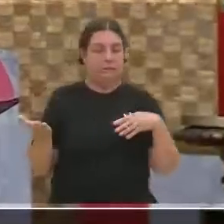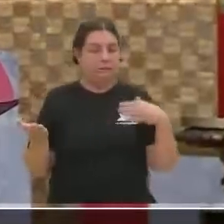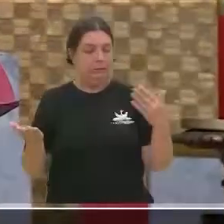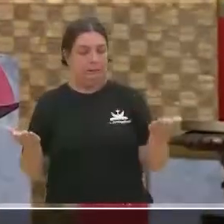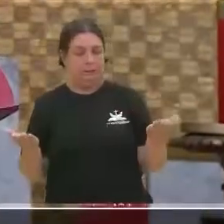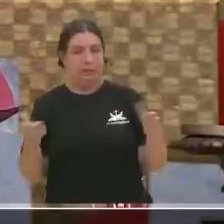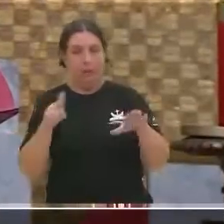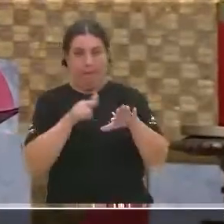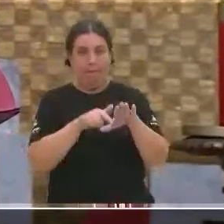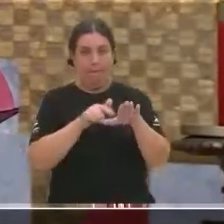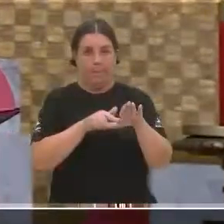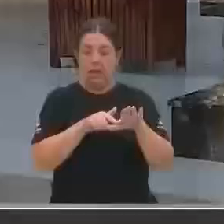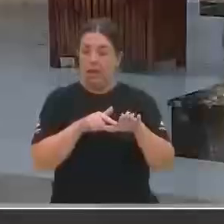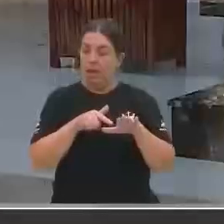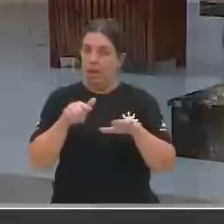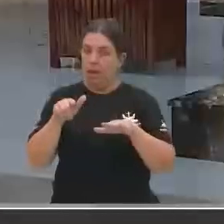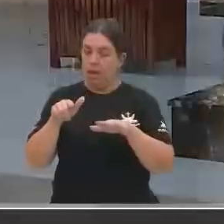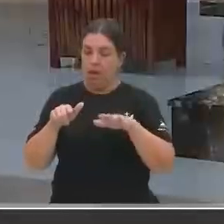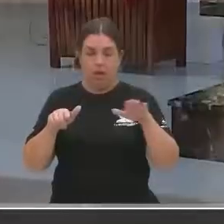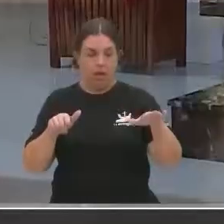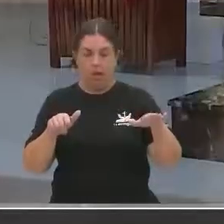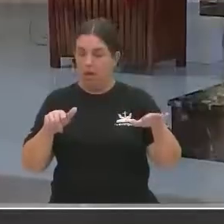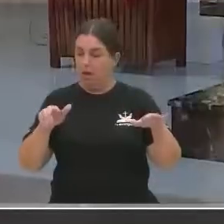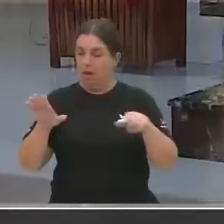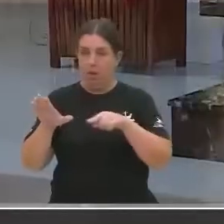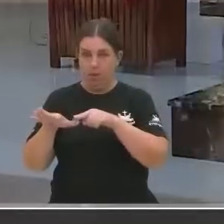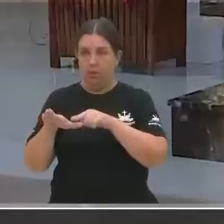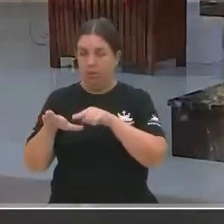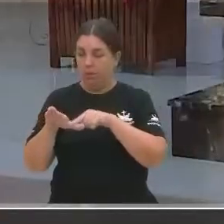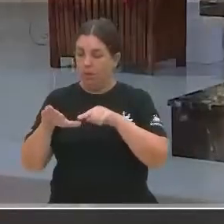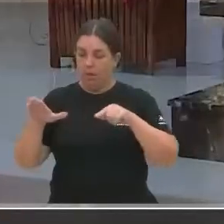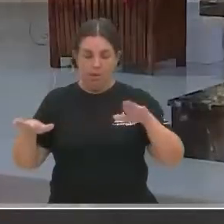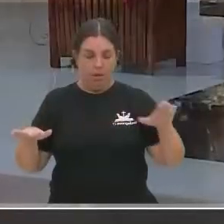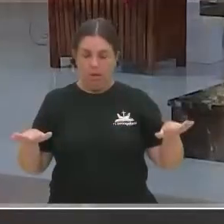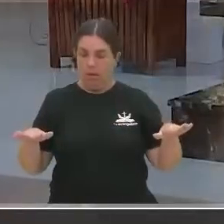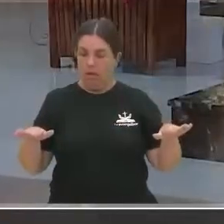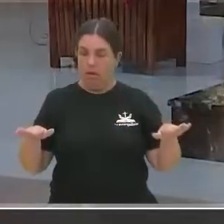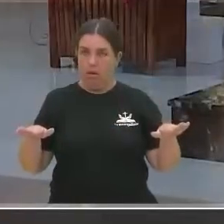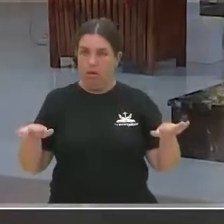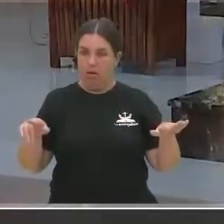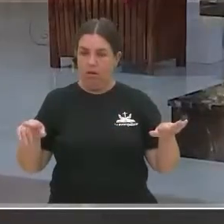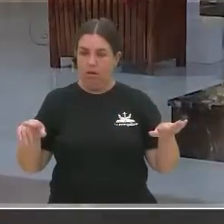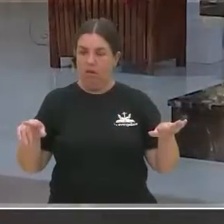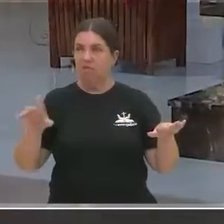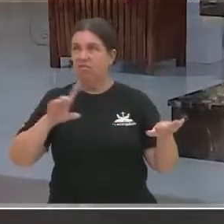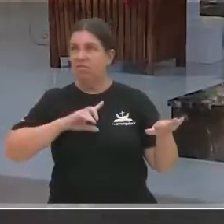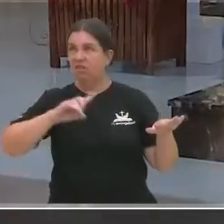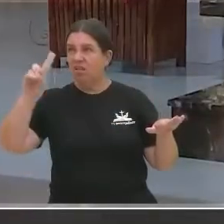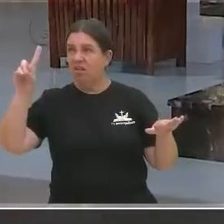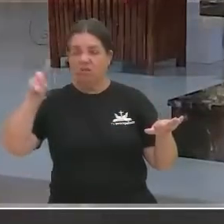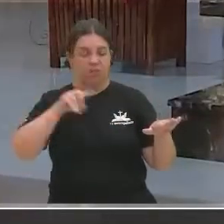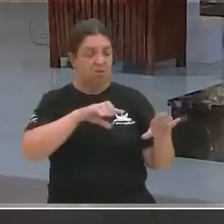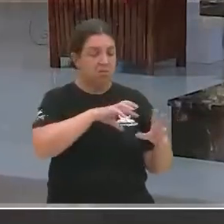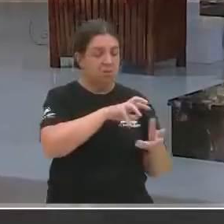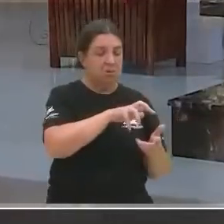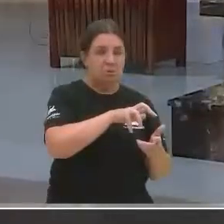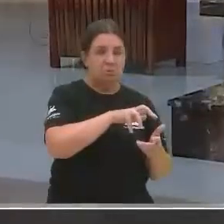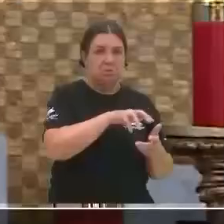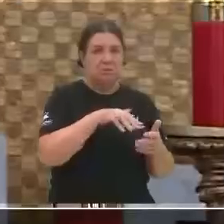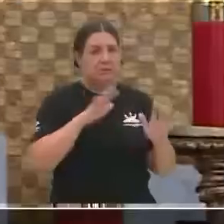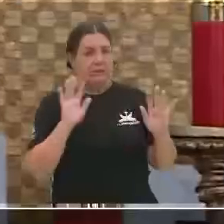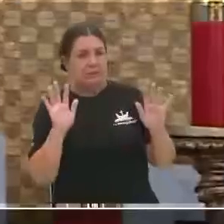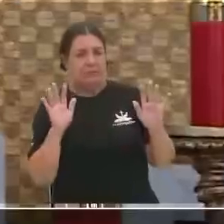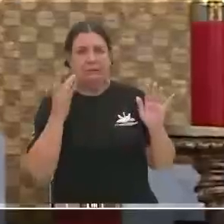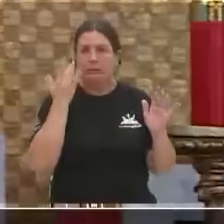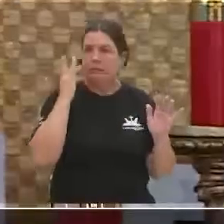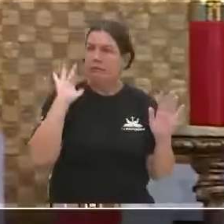e um pé no mundo eu diria quase dois pés no mundo meio